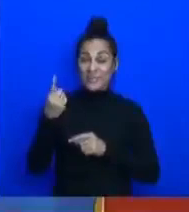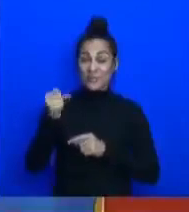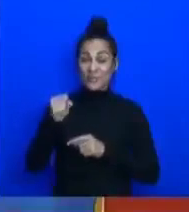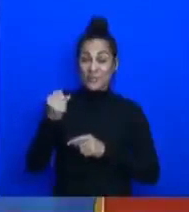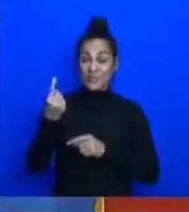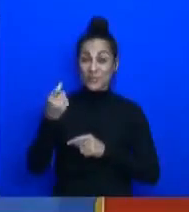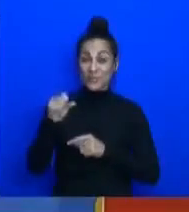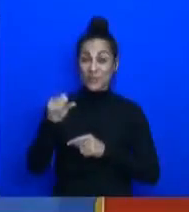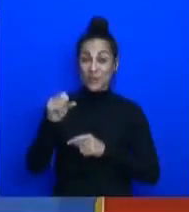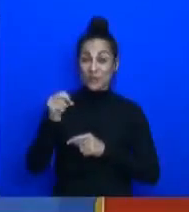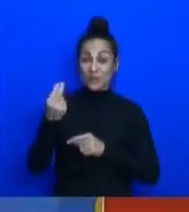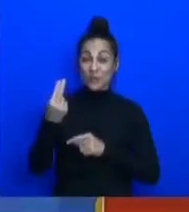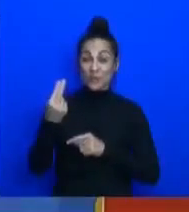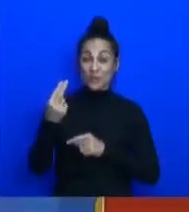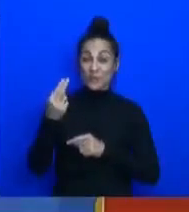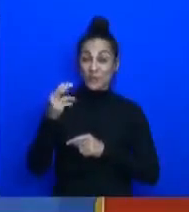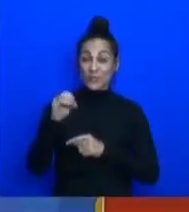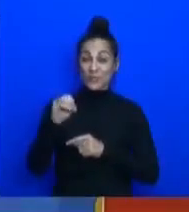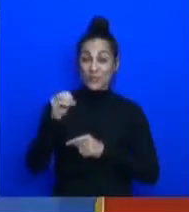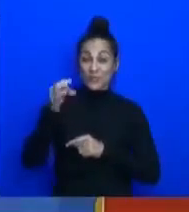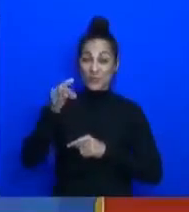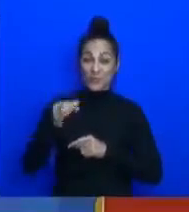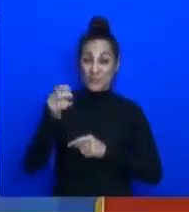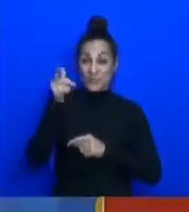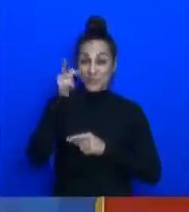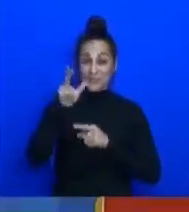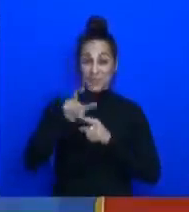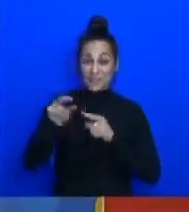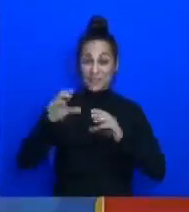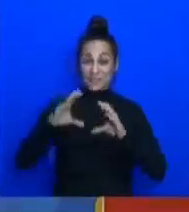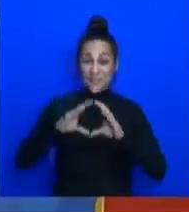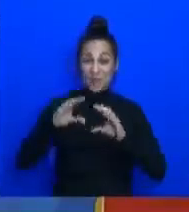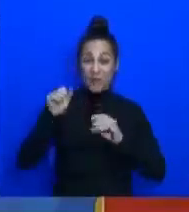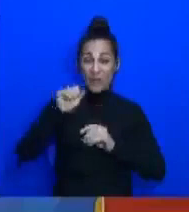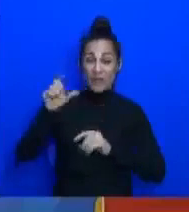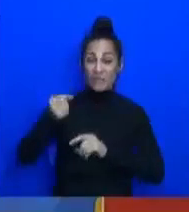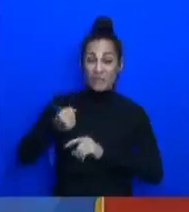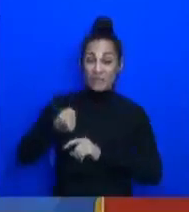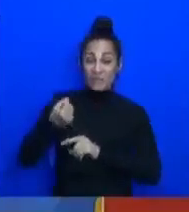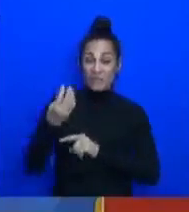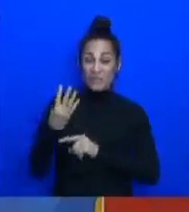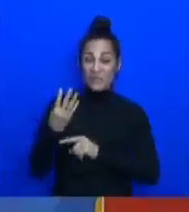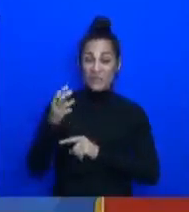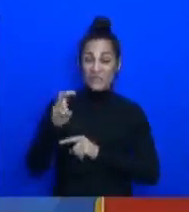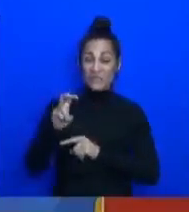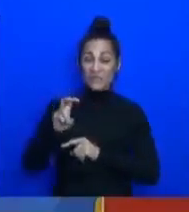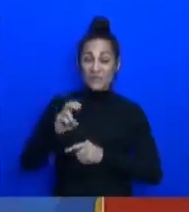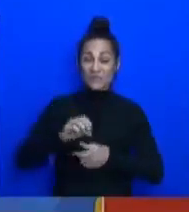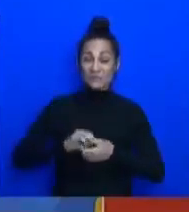20 números. Bola azul, 45. Azul, 45.